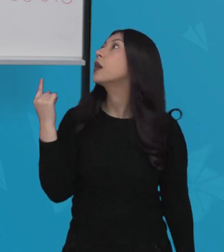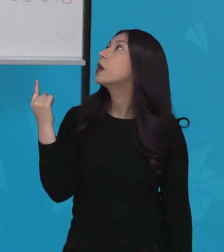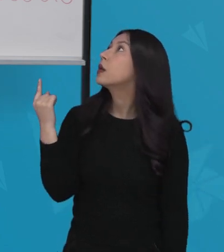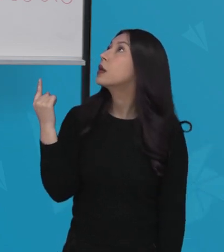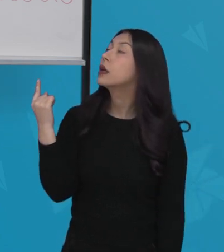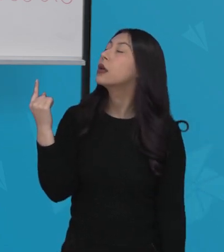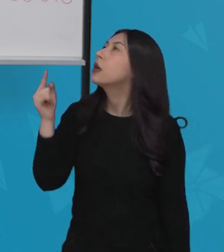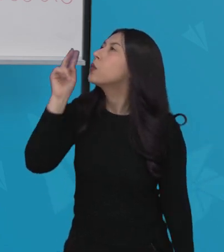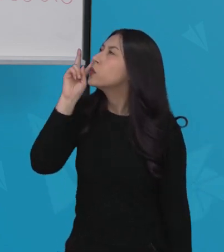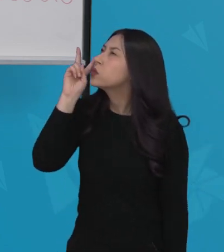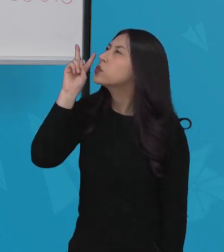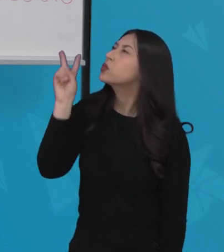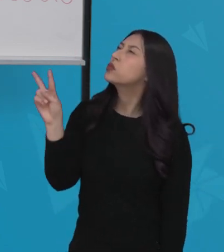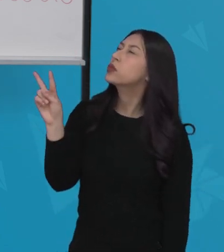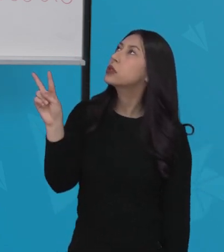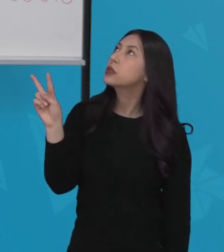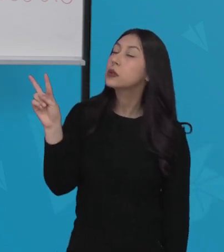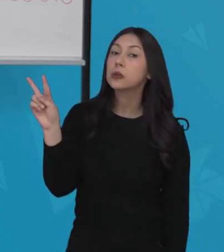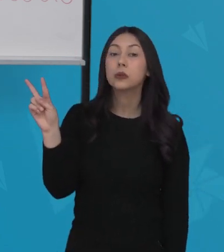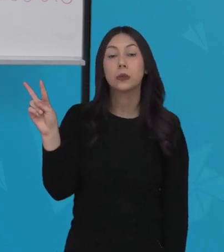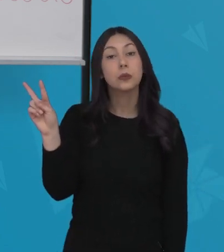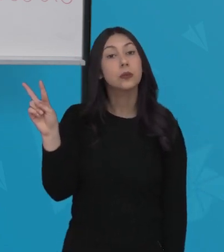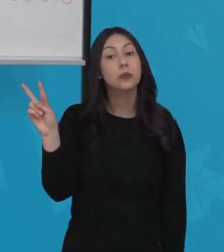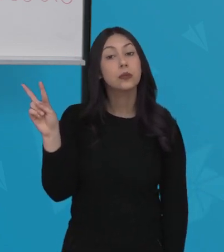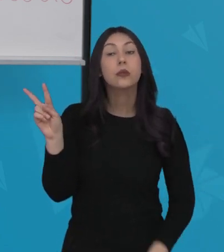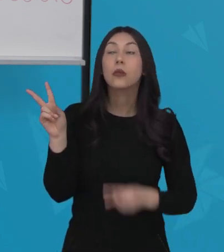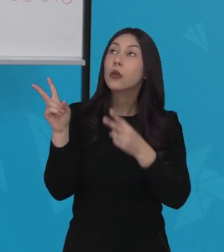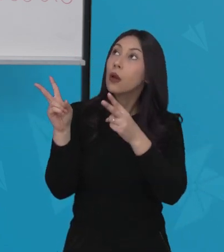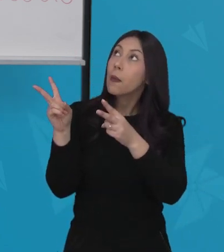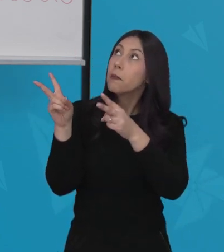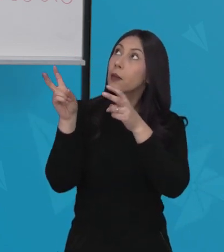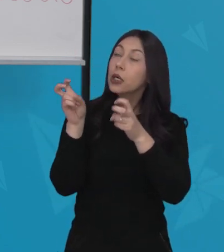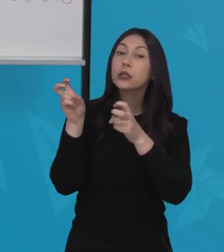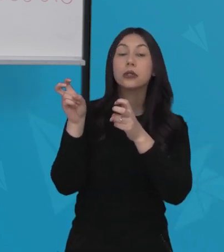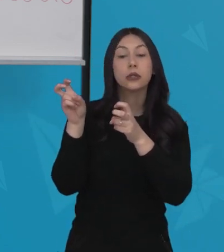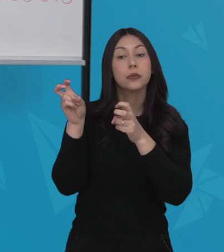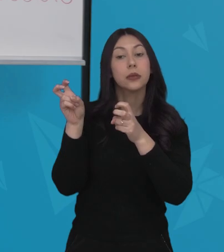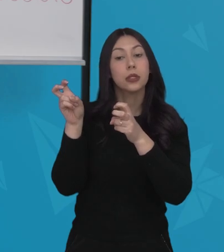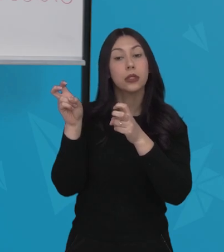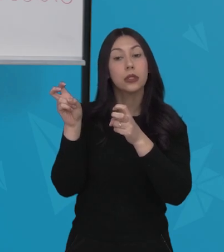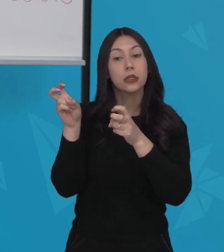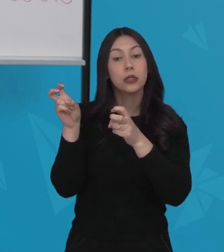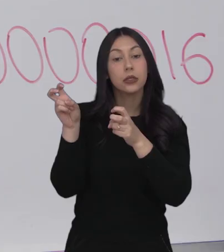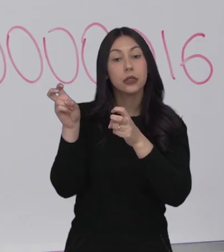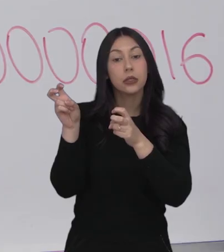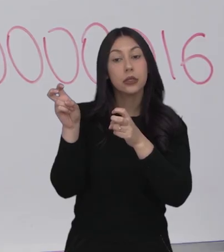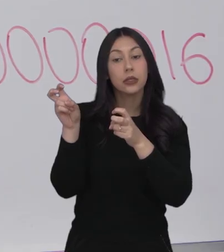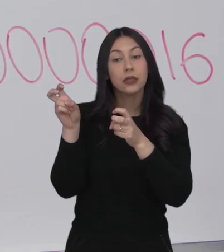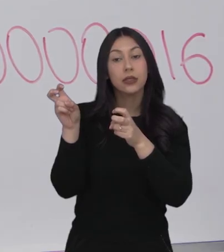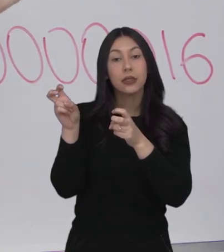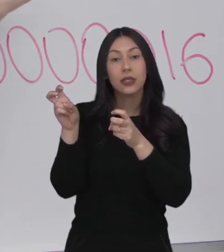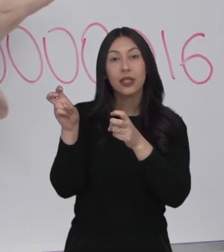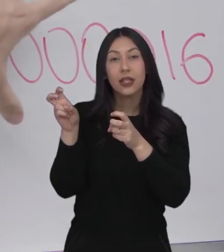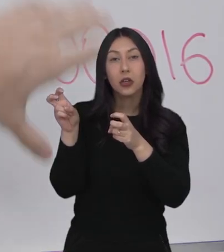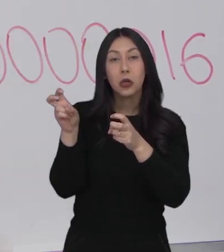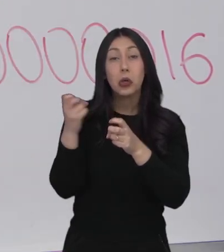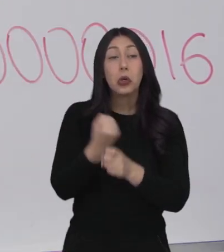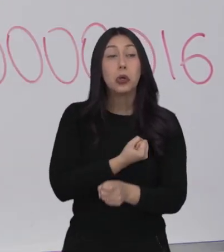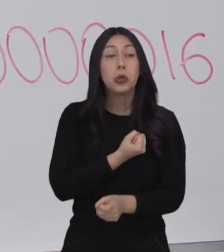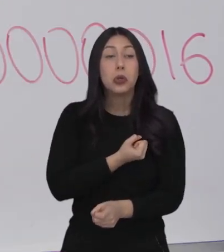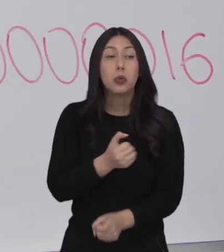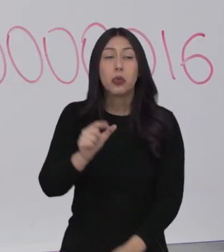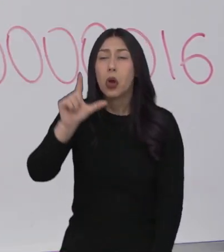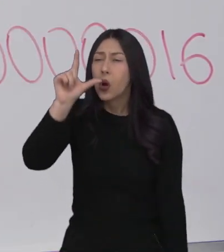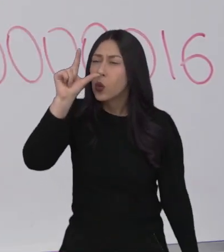Quando a gente olha para essa representação, a gente vê justamente o quão pequeno é